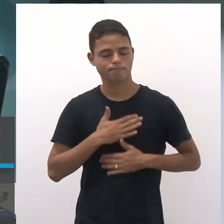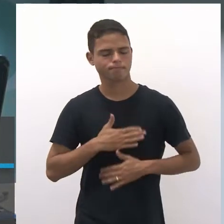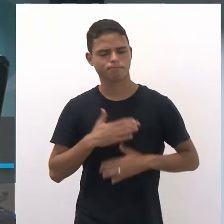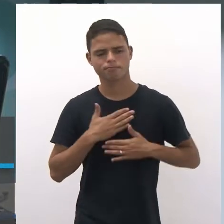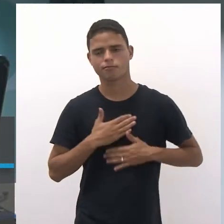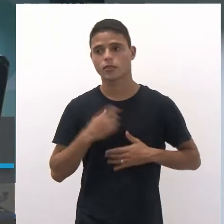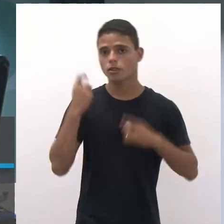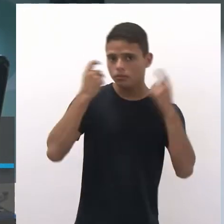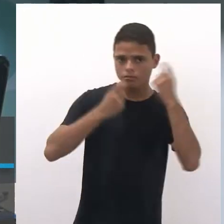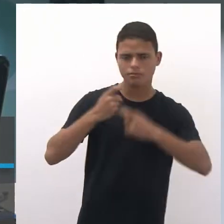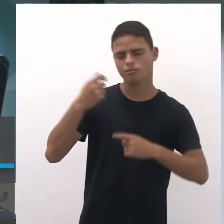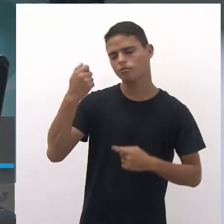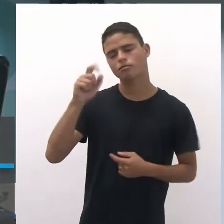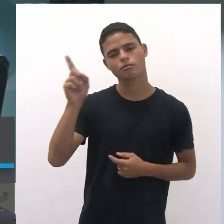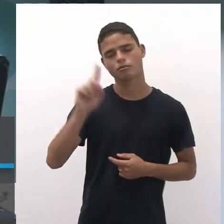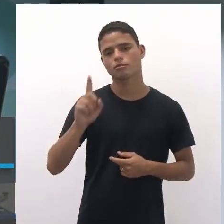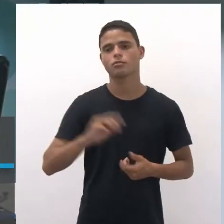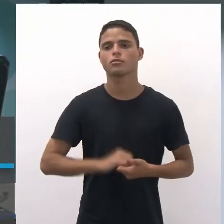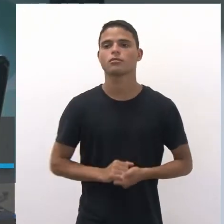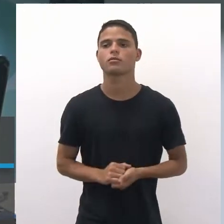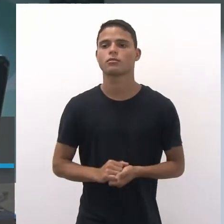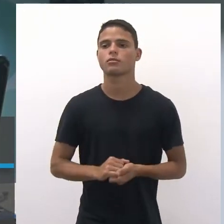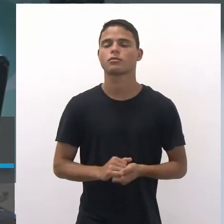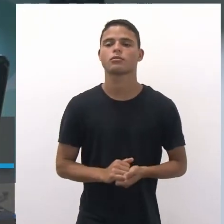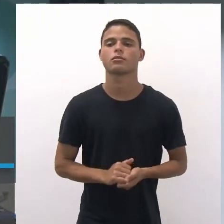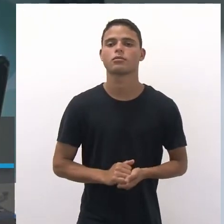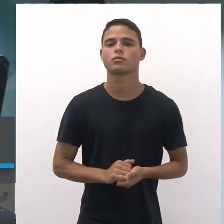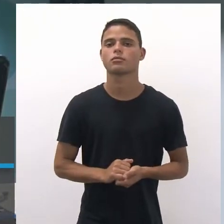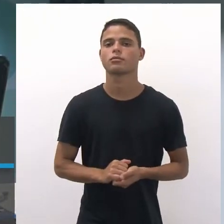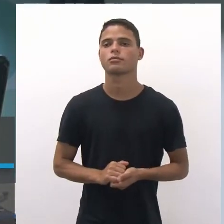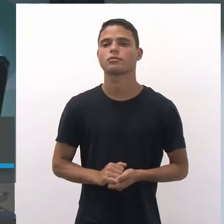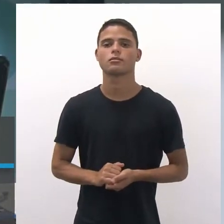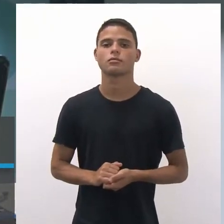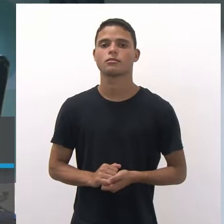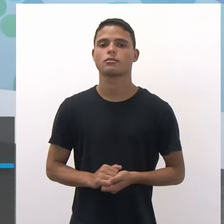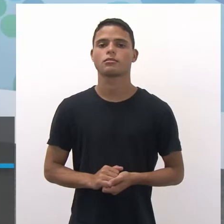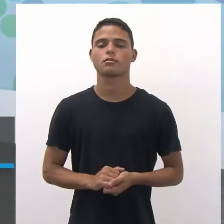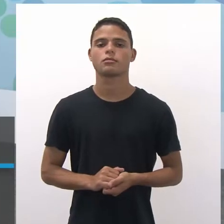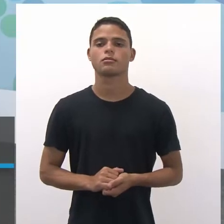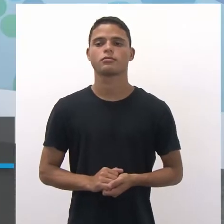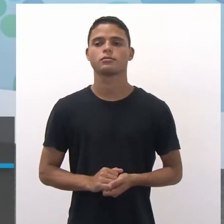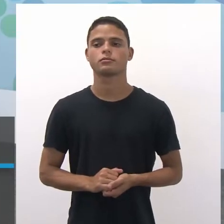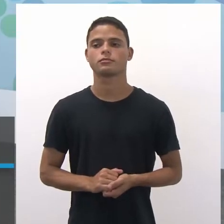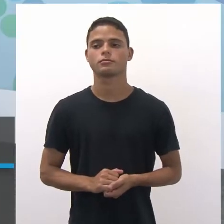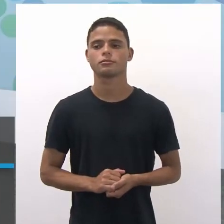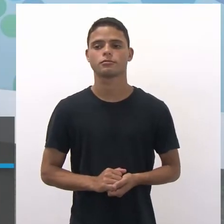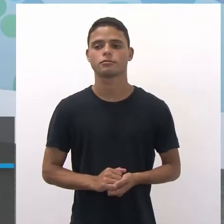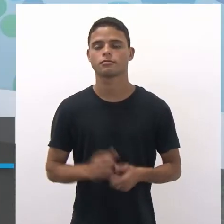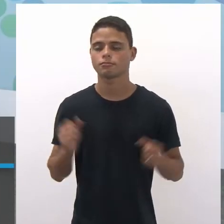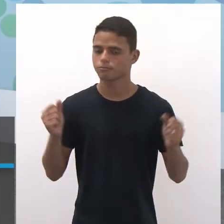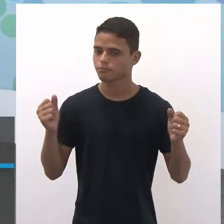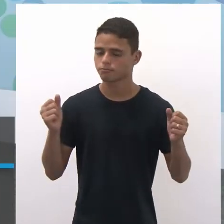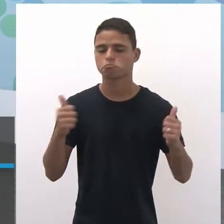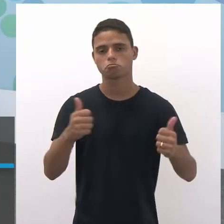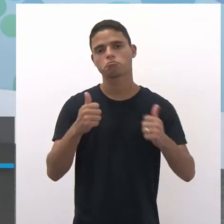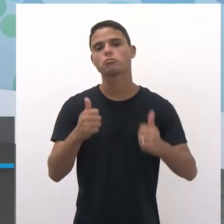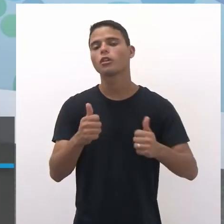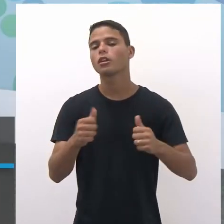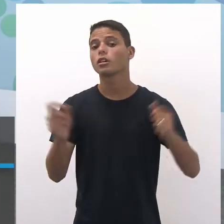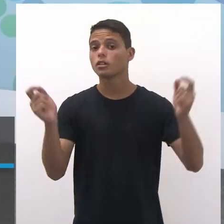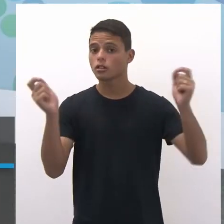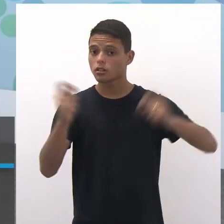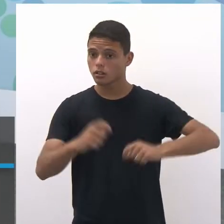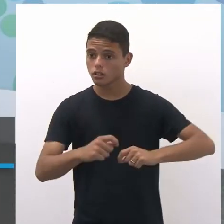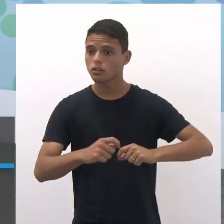sem dizer que era uma avaliação, funcionava muito bem. Muito bem mesmo. Possibilitar,